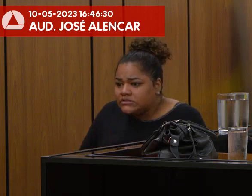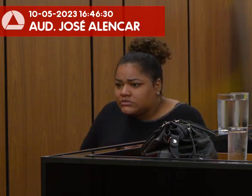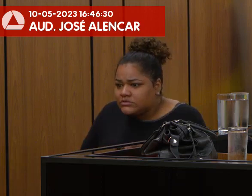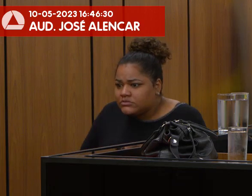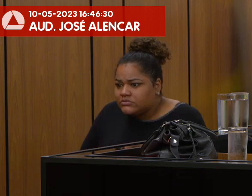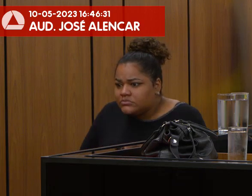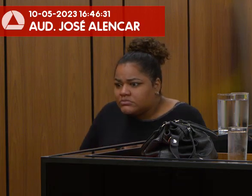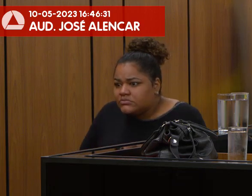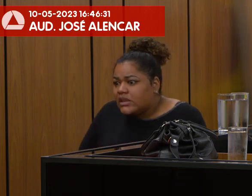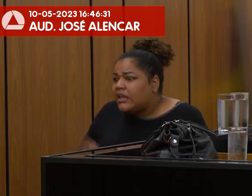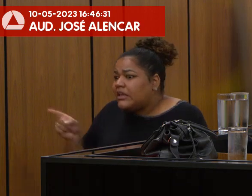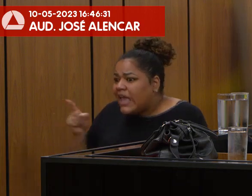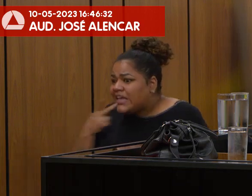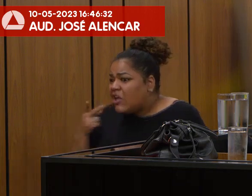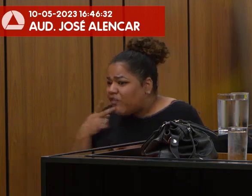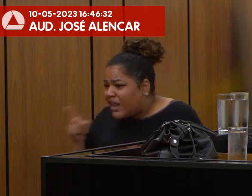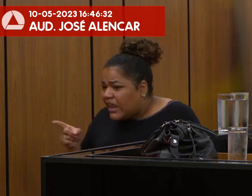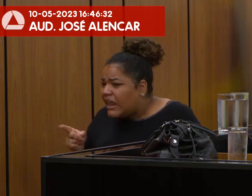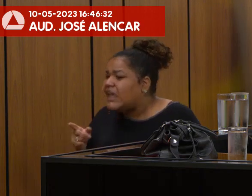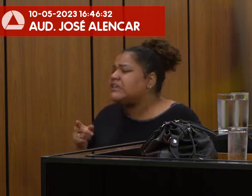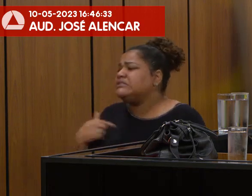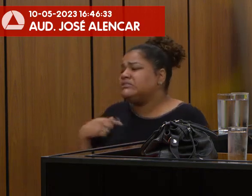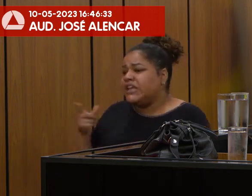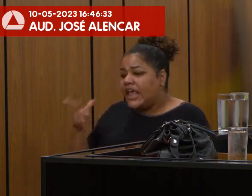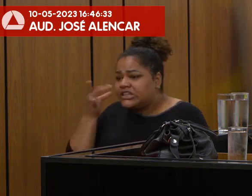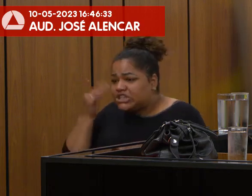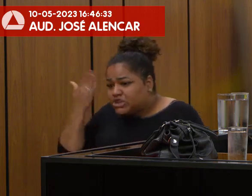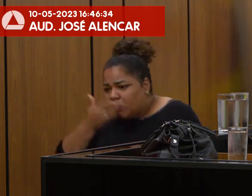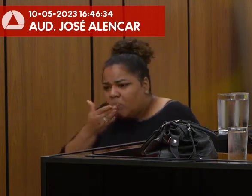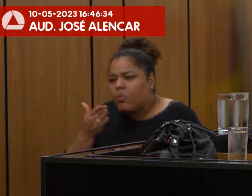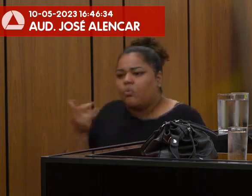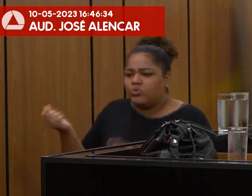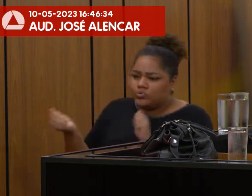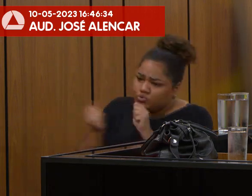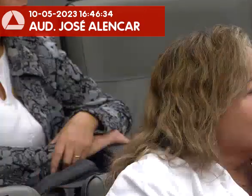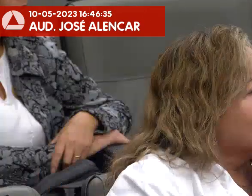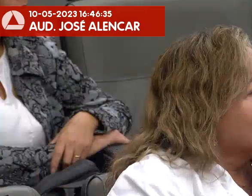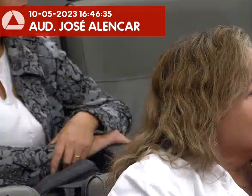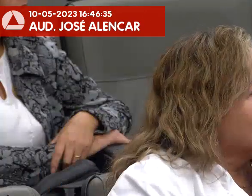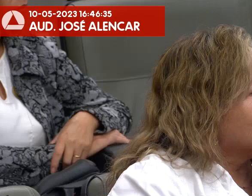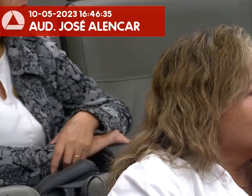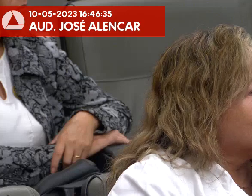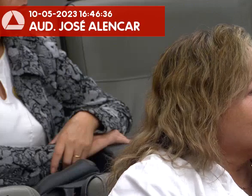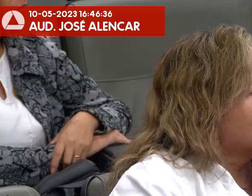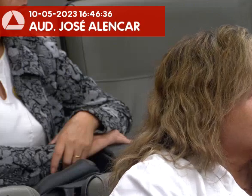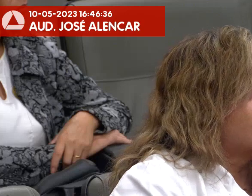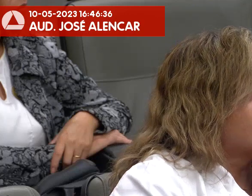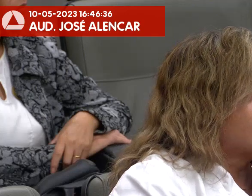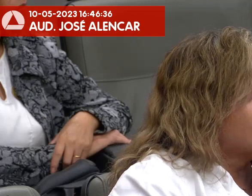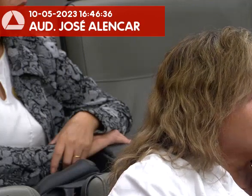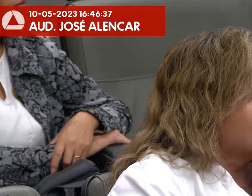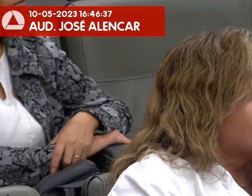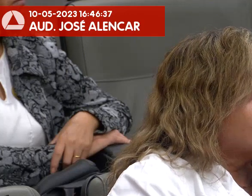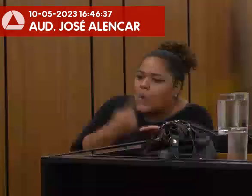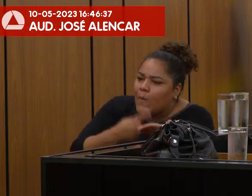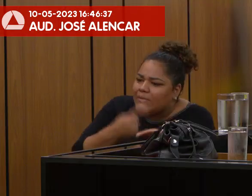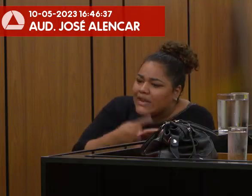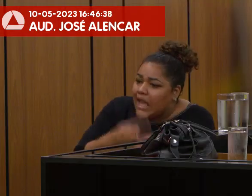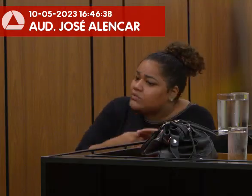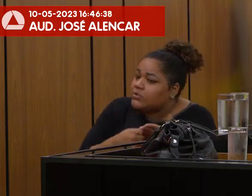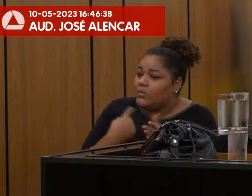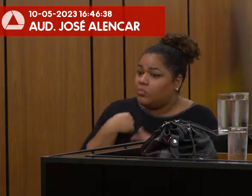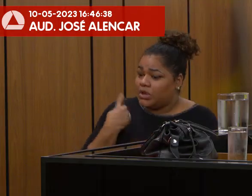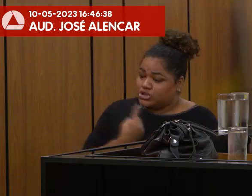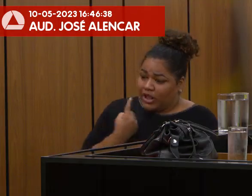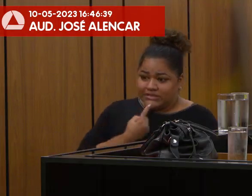testemunho eu tenho ele de testemunha Comigo tudo que foi conversando que foi falado Sabe eu tenho ele que eu sozinho eu não tive coragem